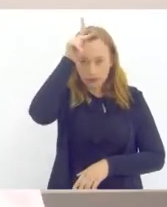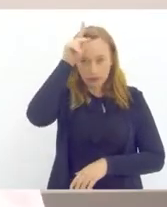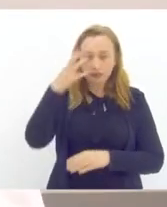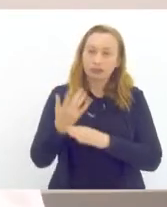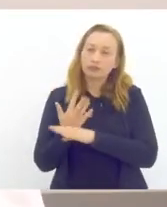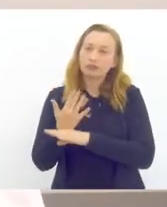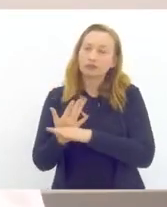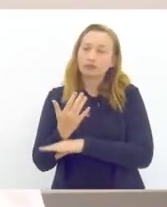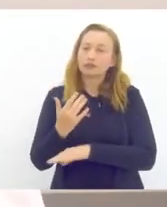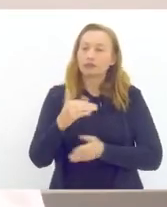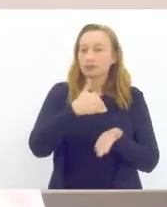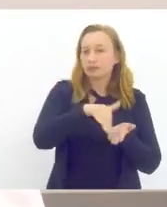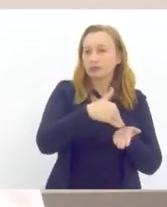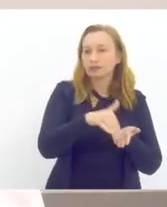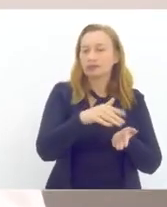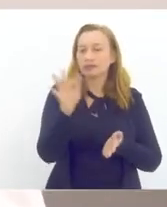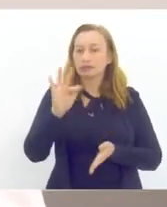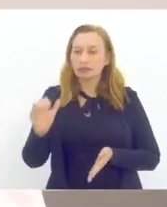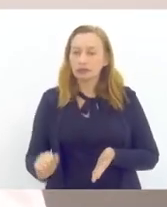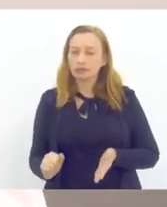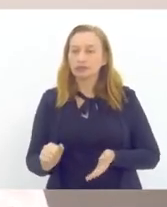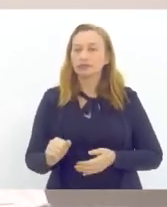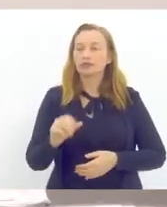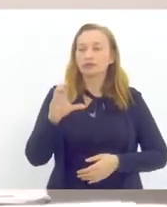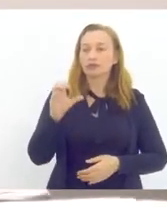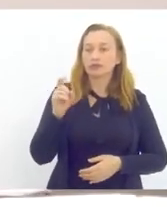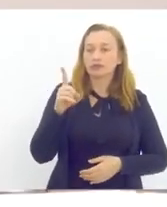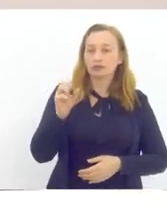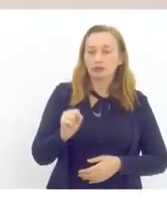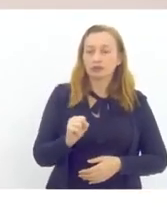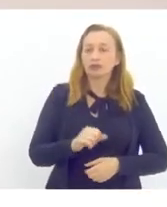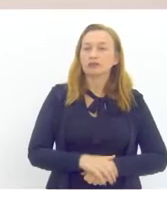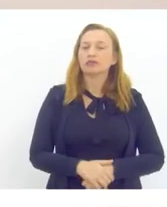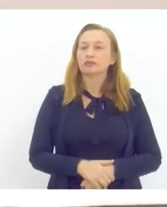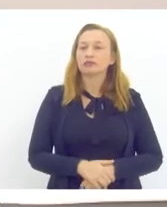secretário de Fazenda, o Carlos Melo, o